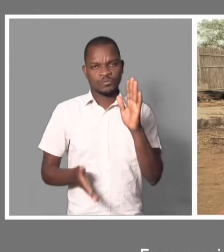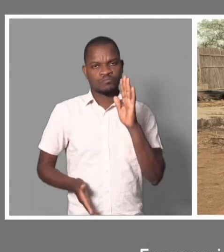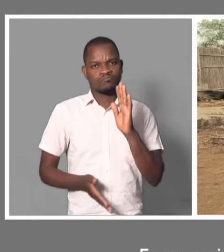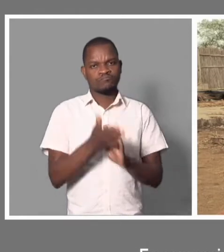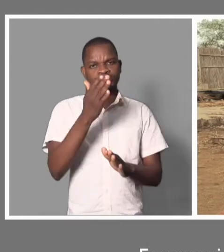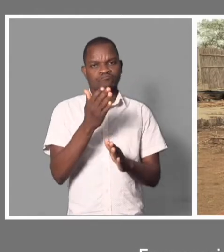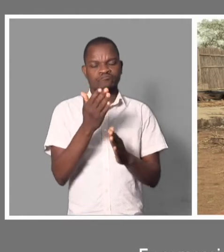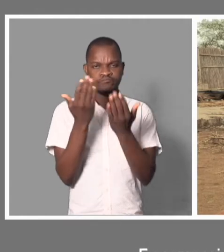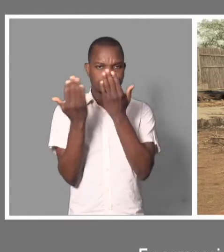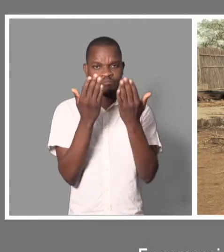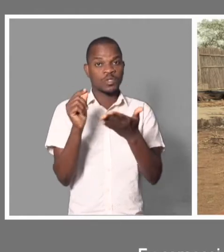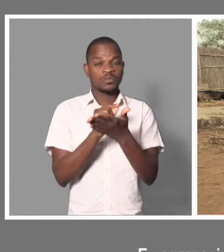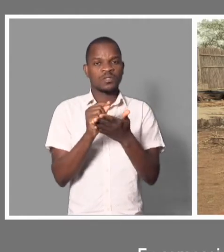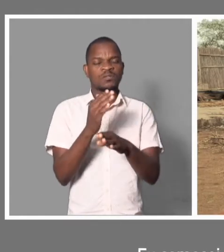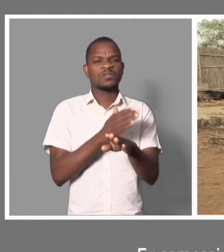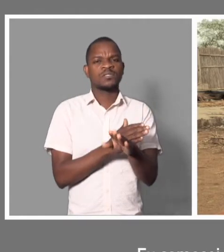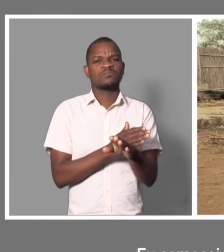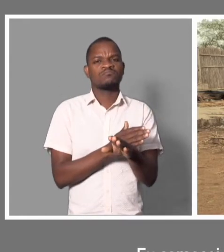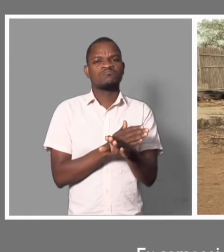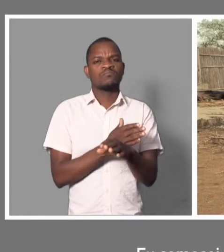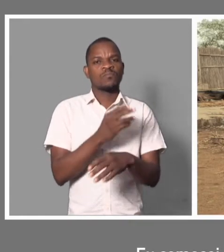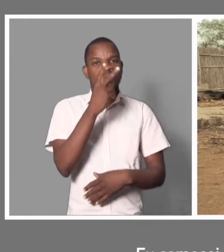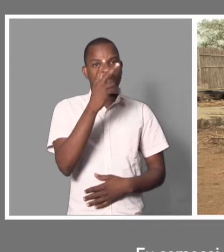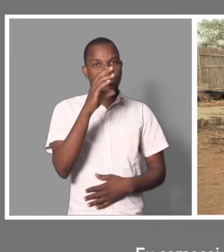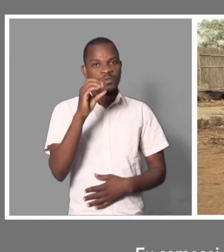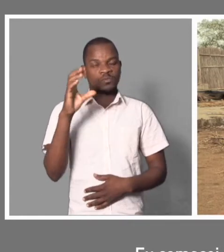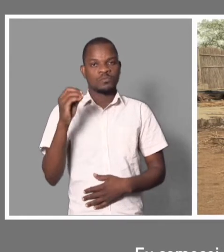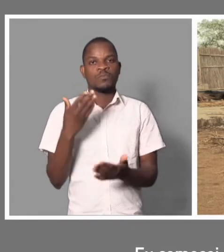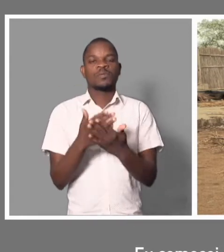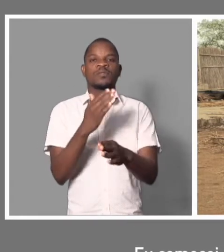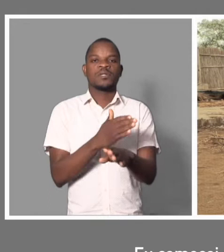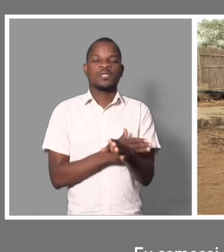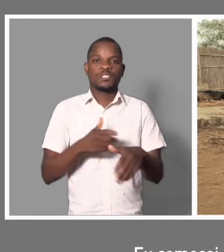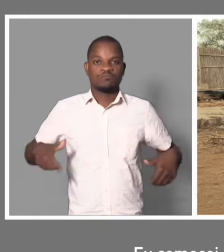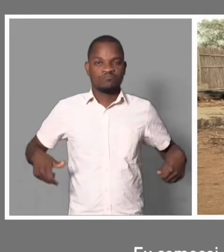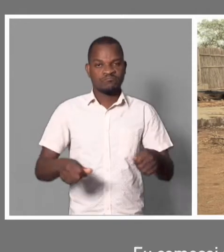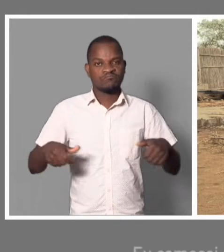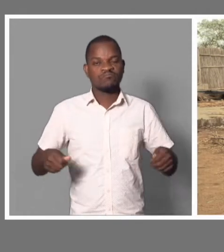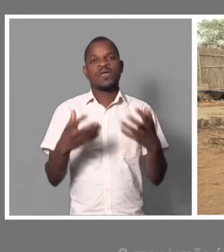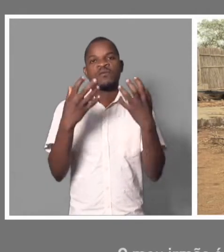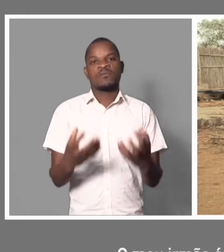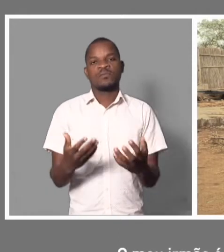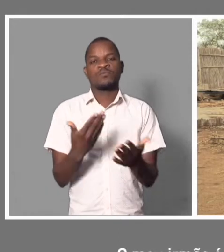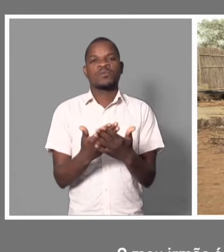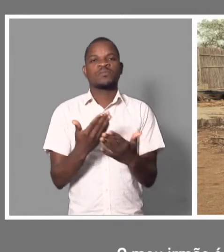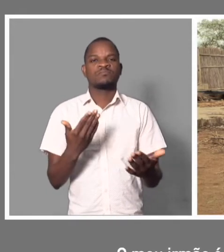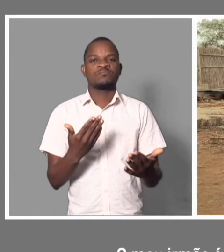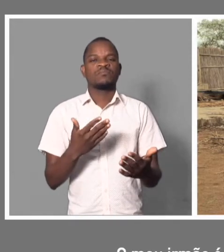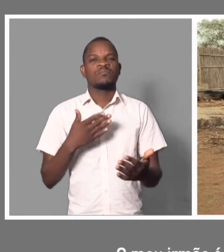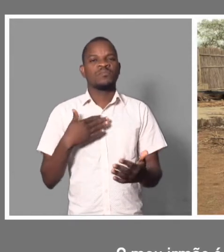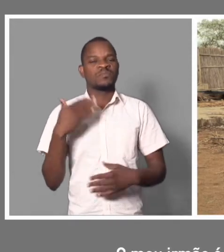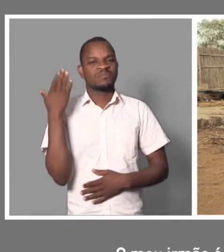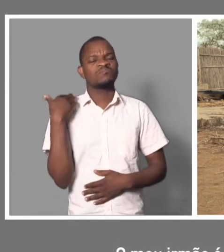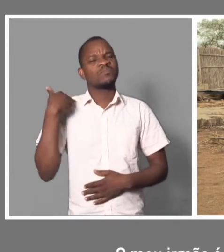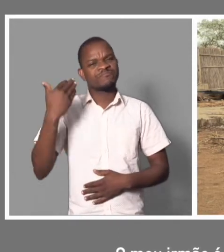Eu comecei a estudar em 2000, porque não tinha cadeira de roda. O meu